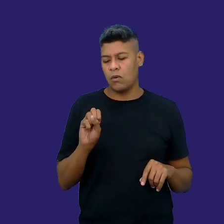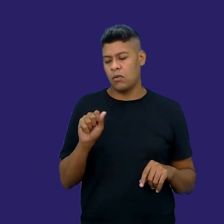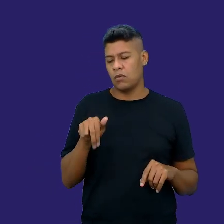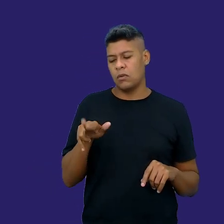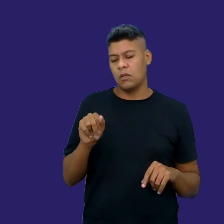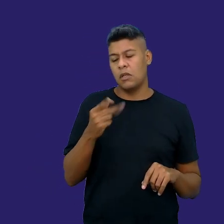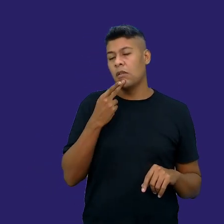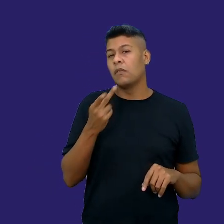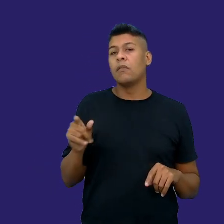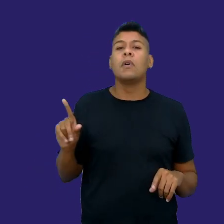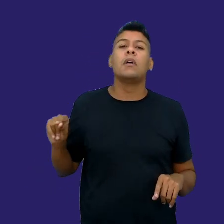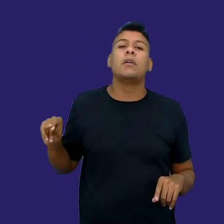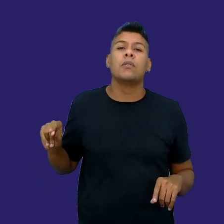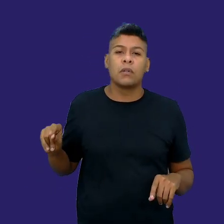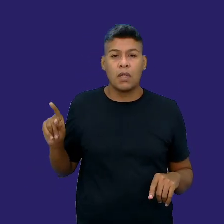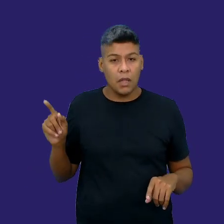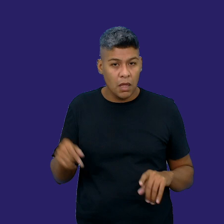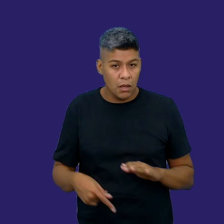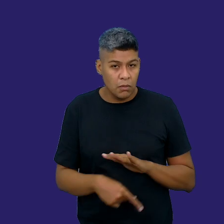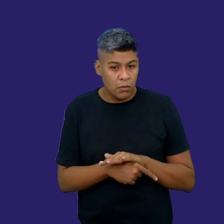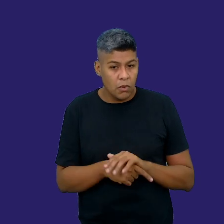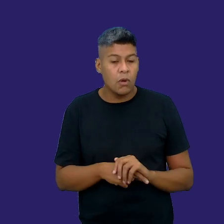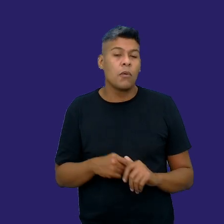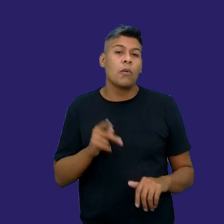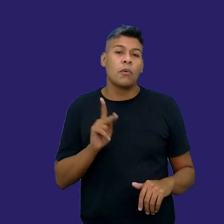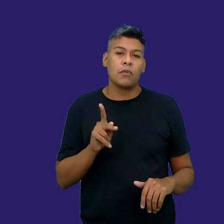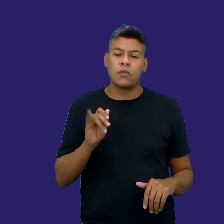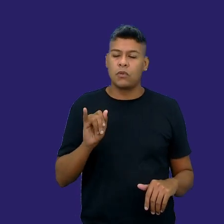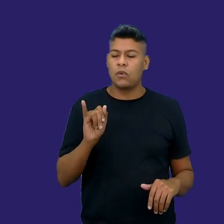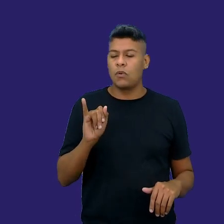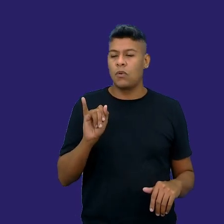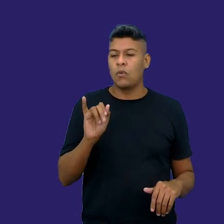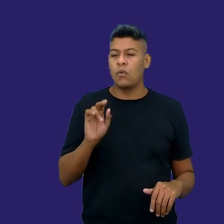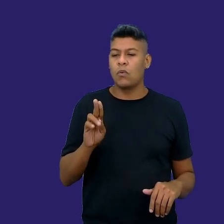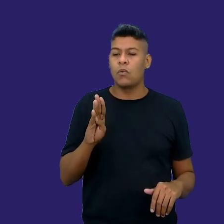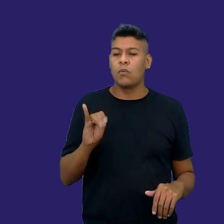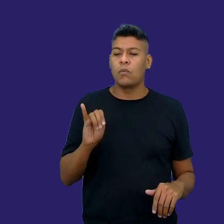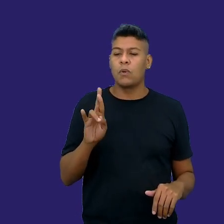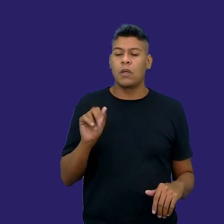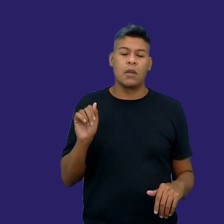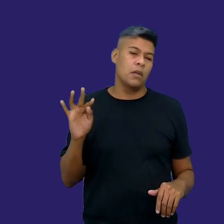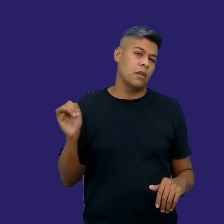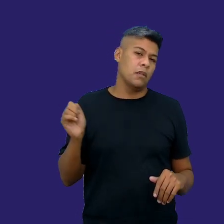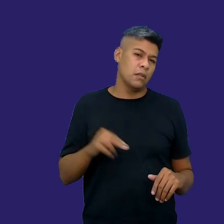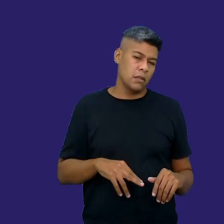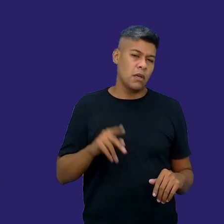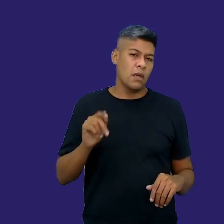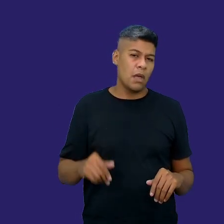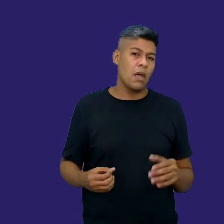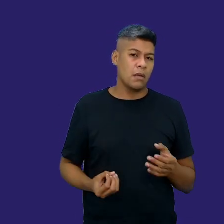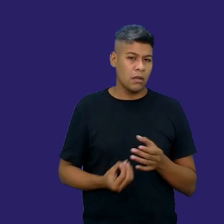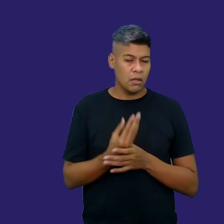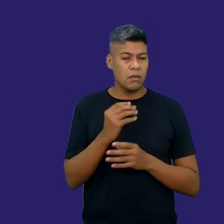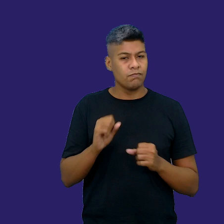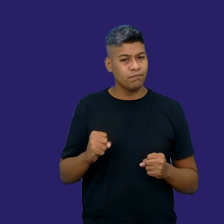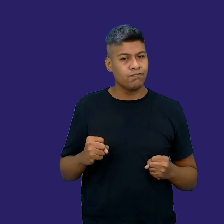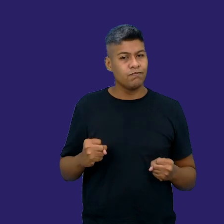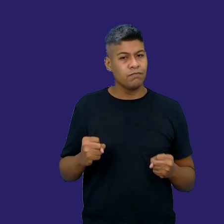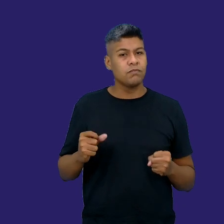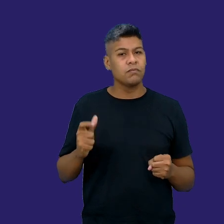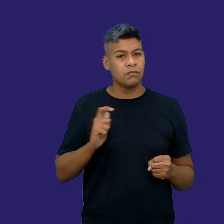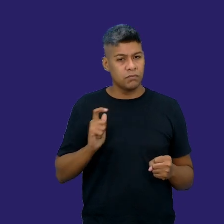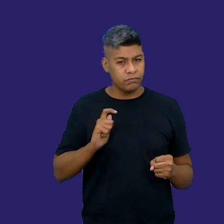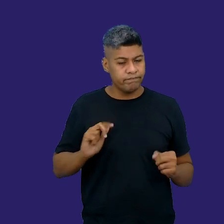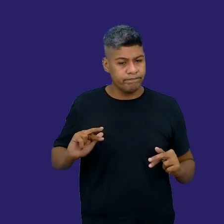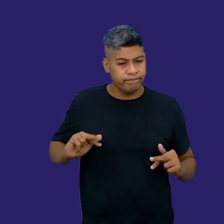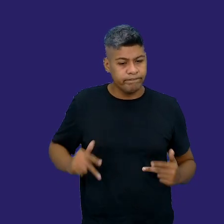que fala o seguinte, né? É uma citação do professor Biratan D'Ambrosio, ele vê o modelo como uma ferramenta que oferece ao homem